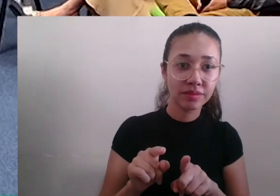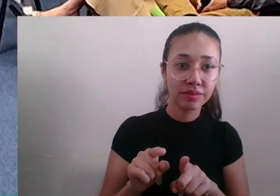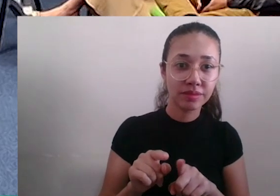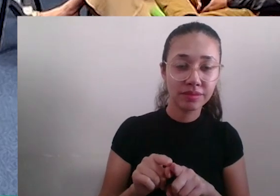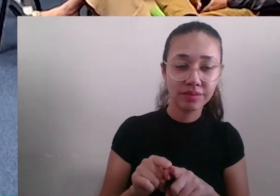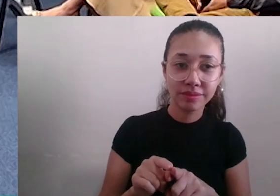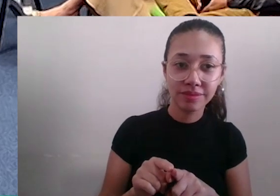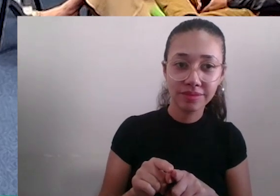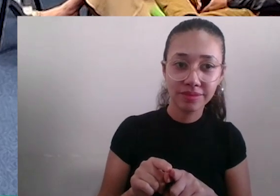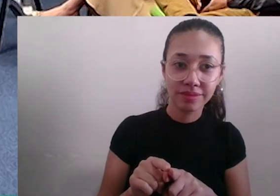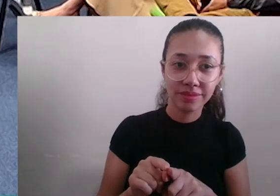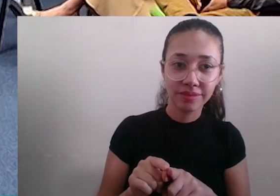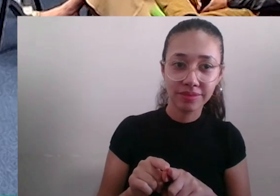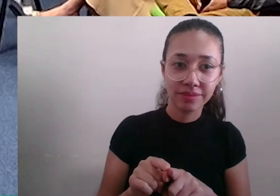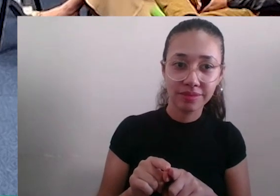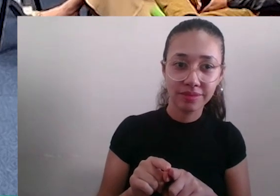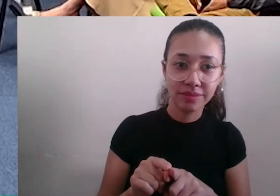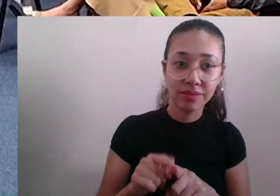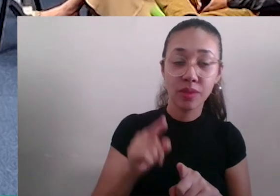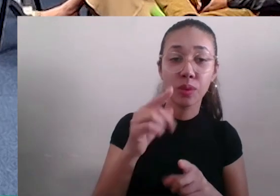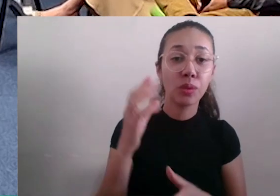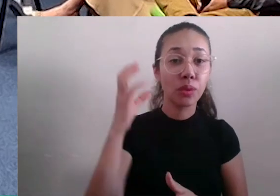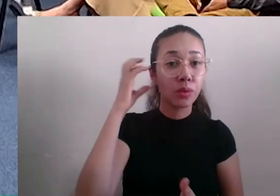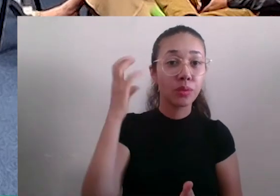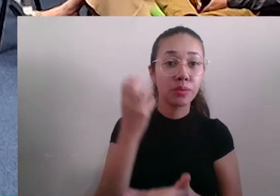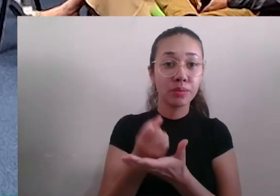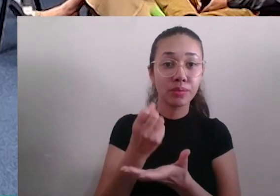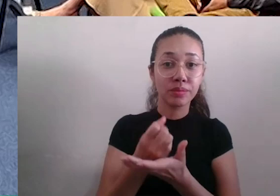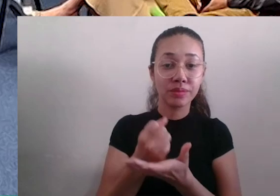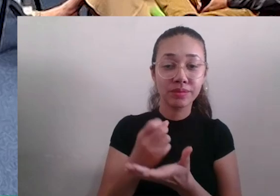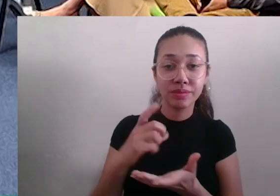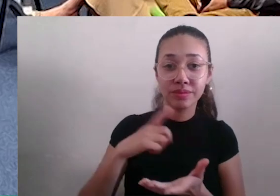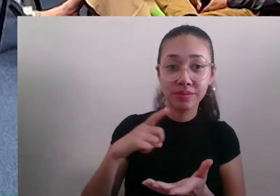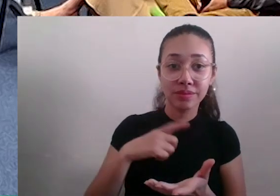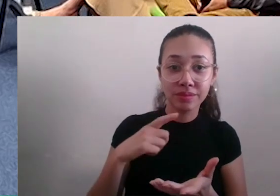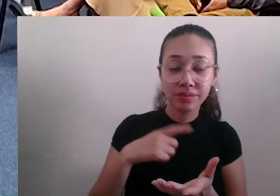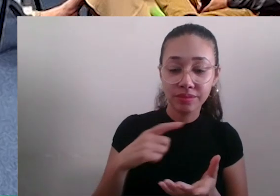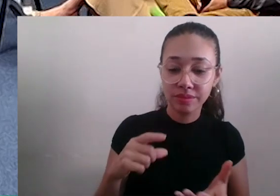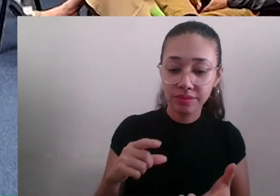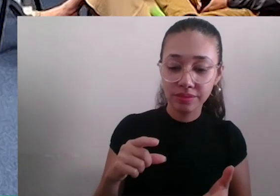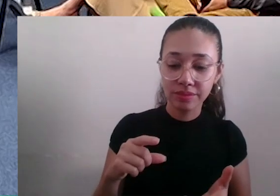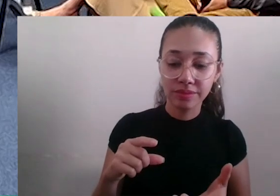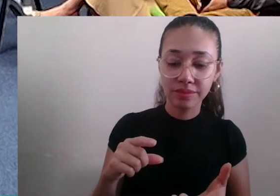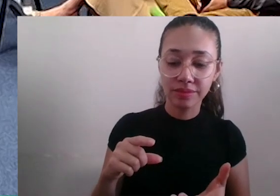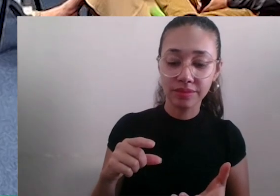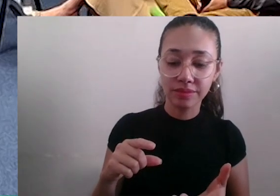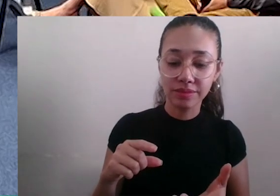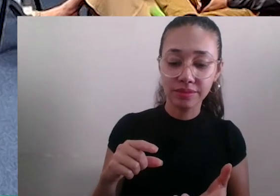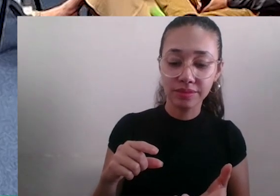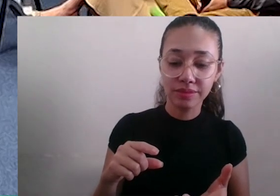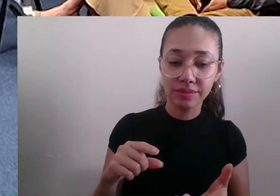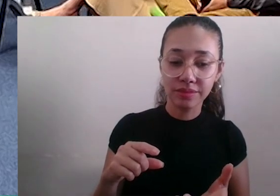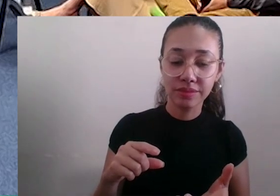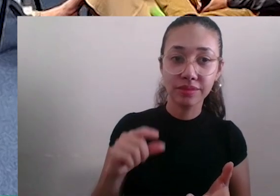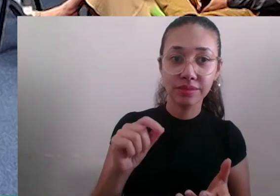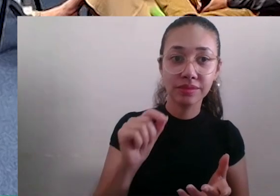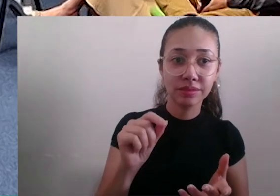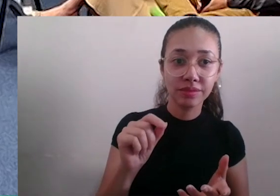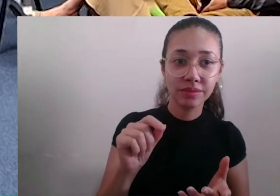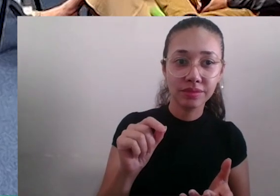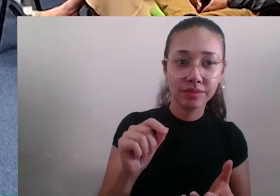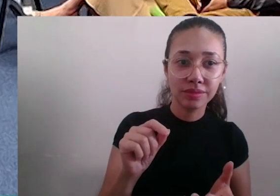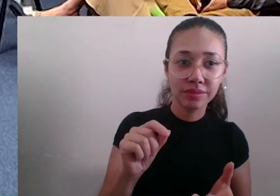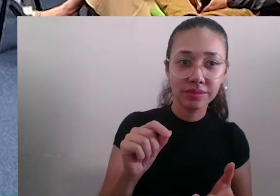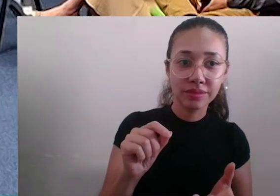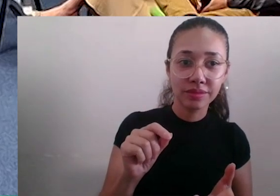criminal do podcast do Chico felite fez fechar a o O atelier do do jeit